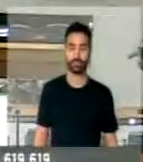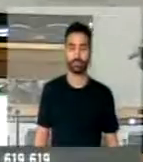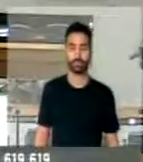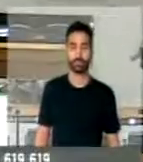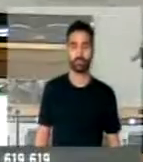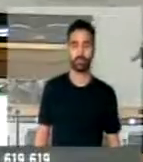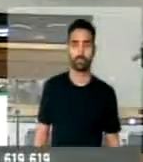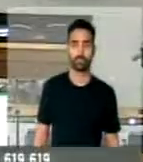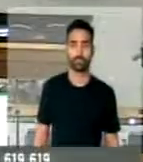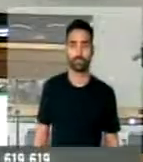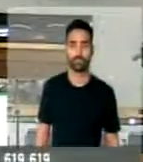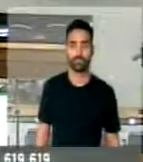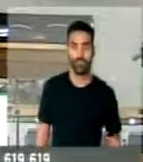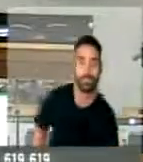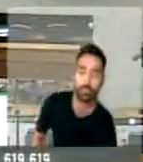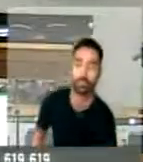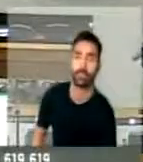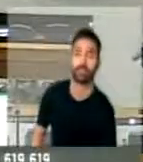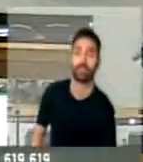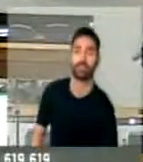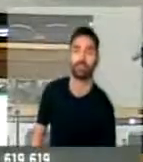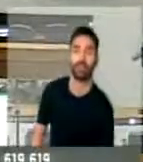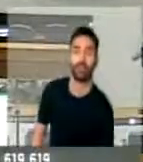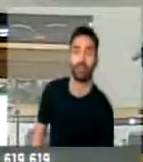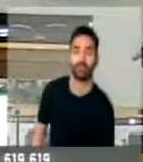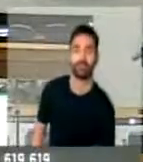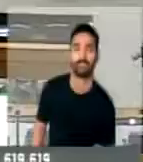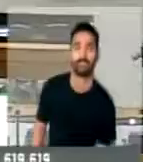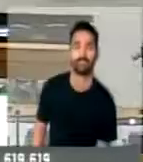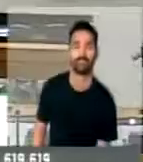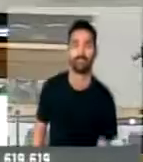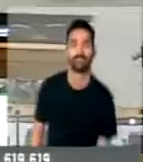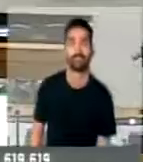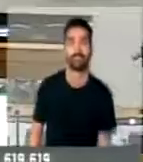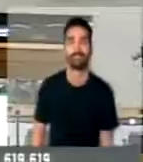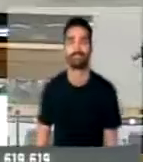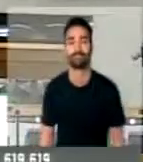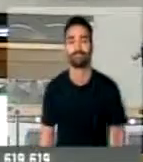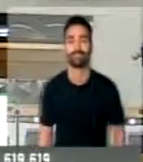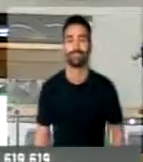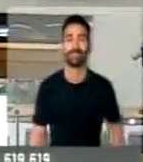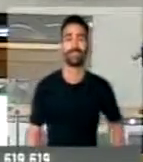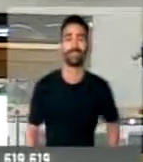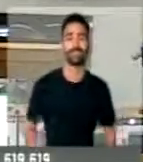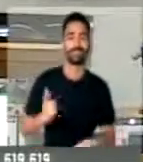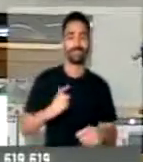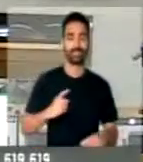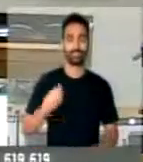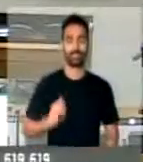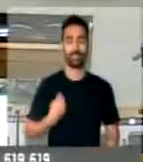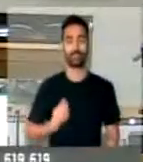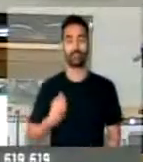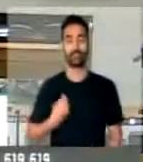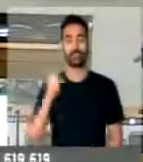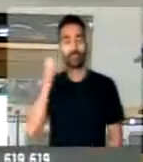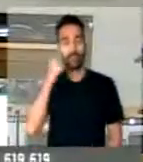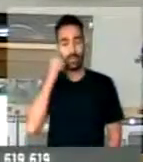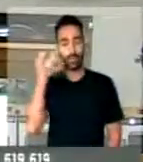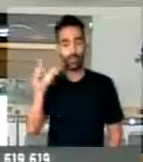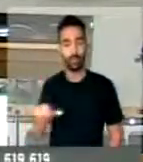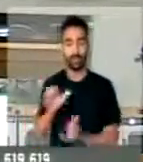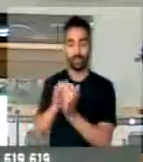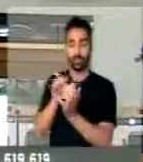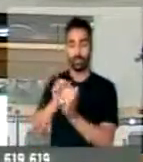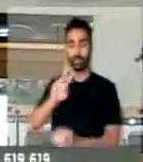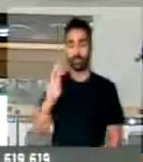Onze horas e 4 minutos, você está acompanhando a sessão solene em homenagem ao bicentenário da Revolução Pernambucana. Deputado